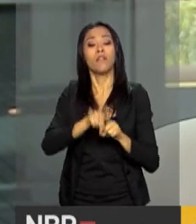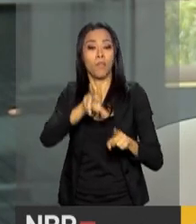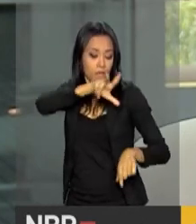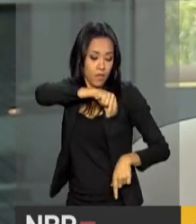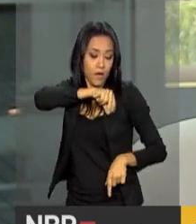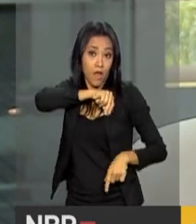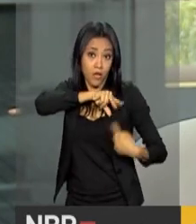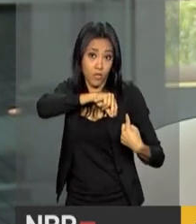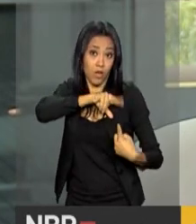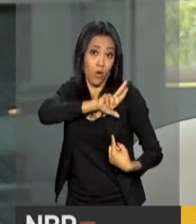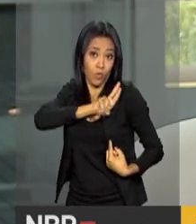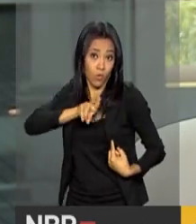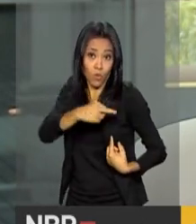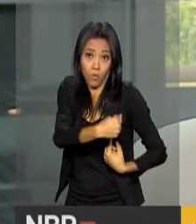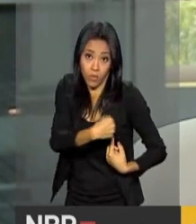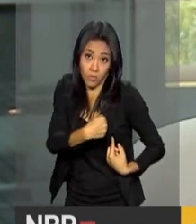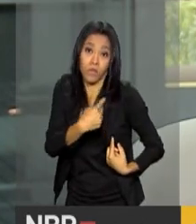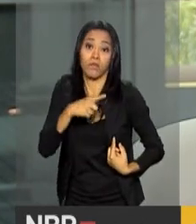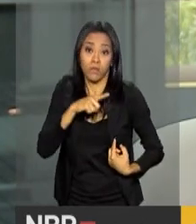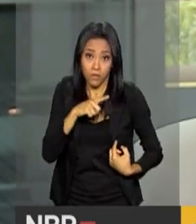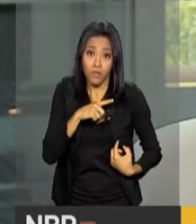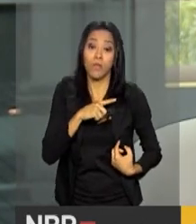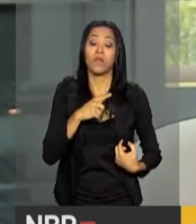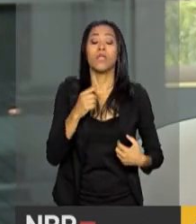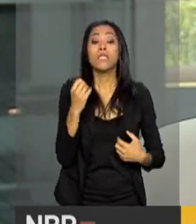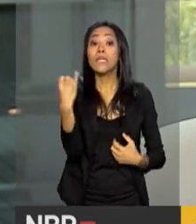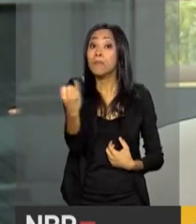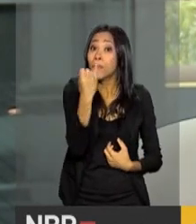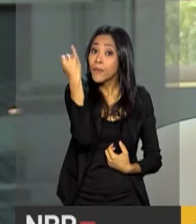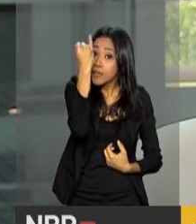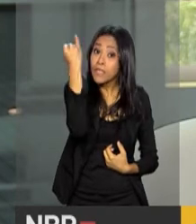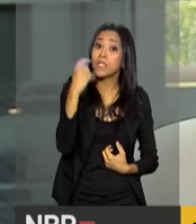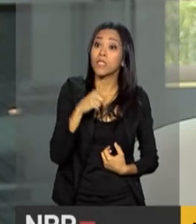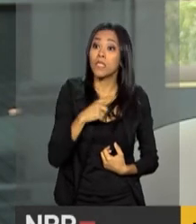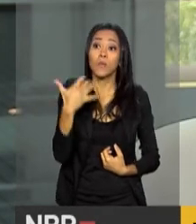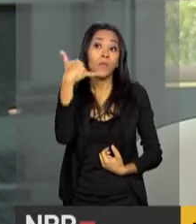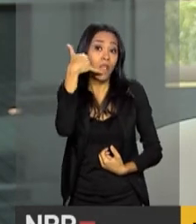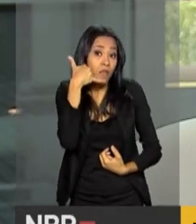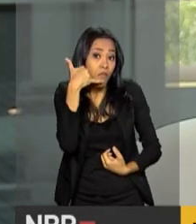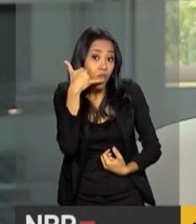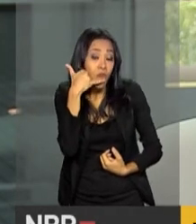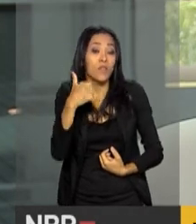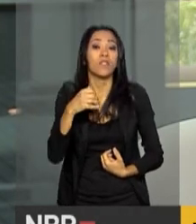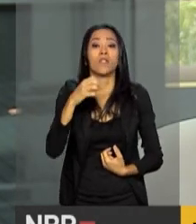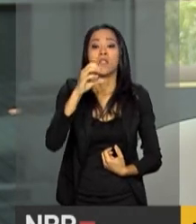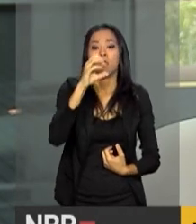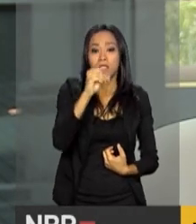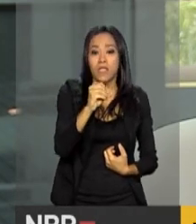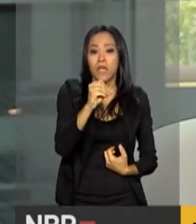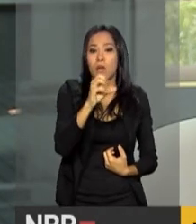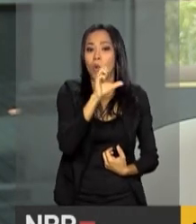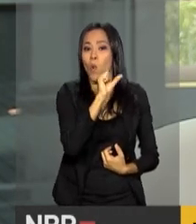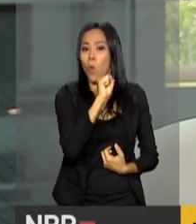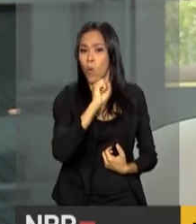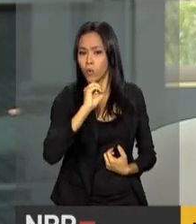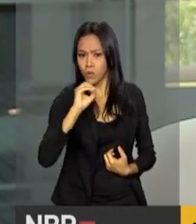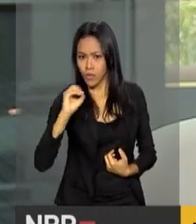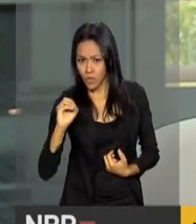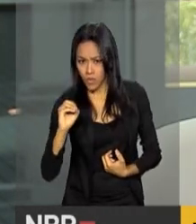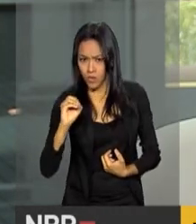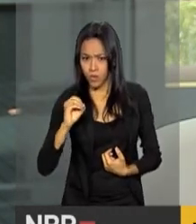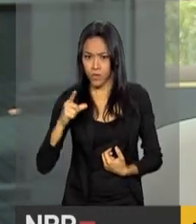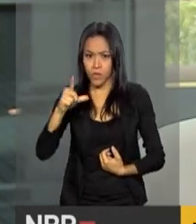identificação e é importante dizer que tem um telefone 0 800 que ele poderá